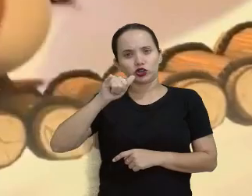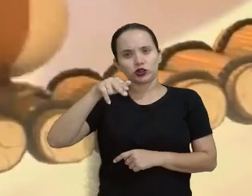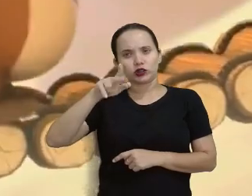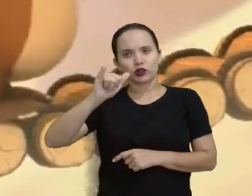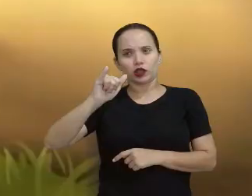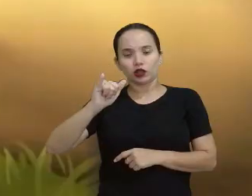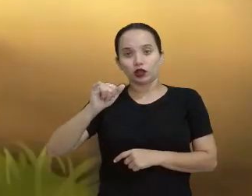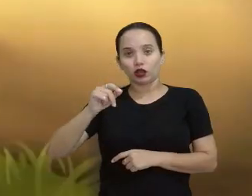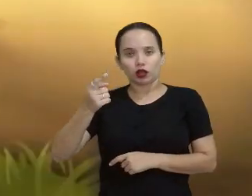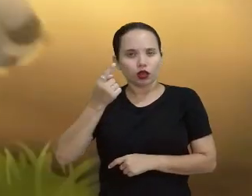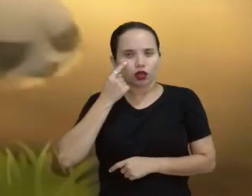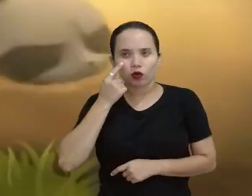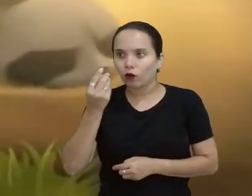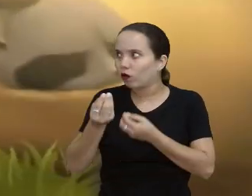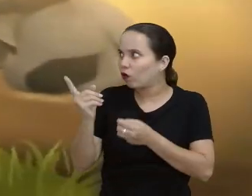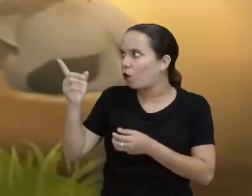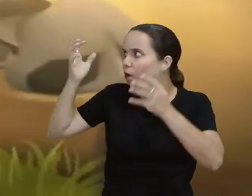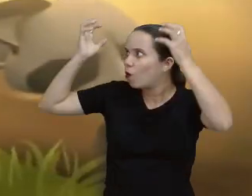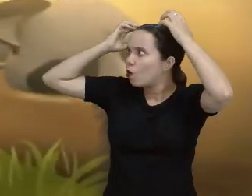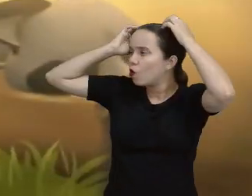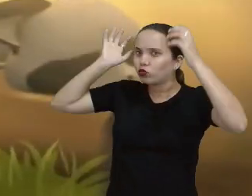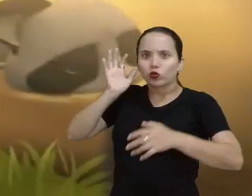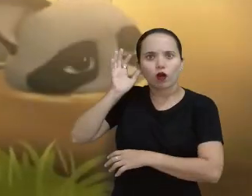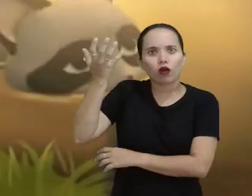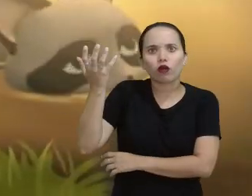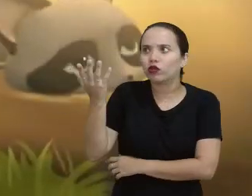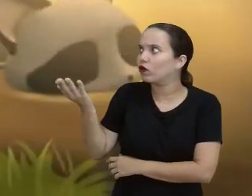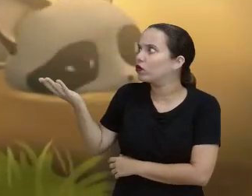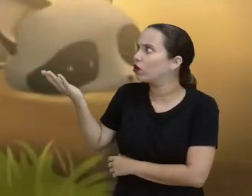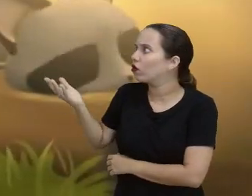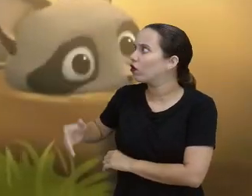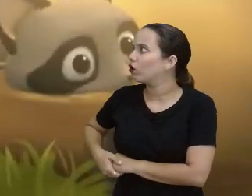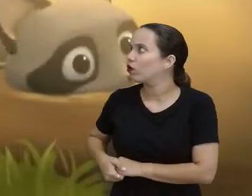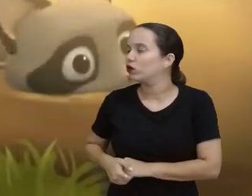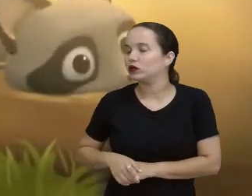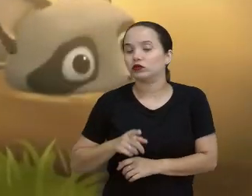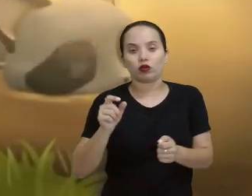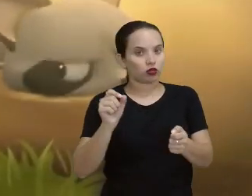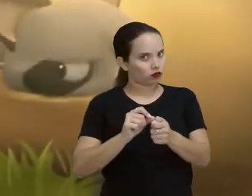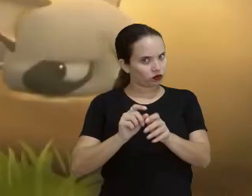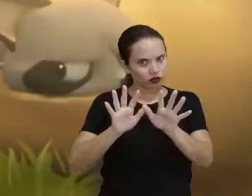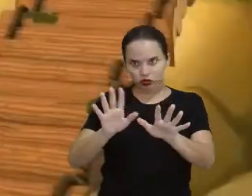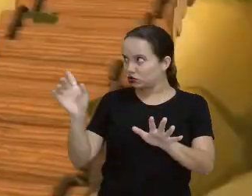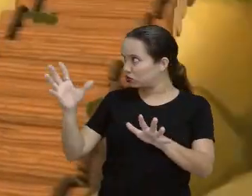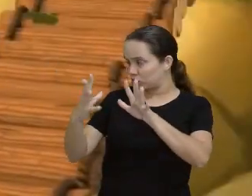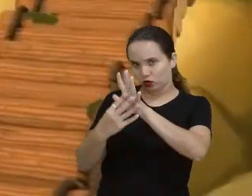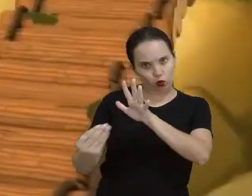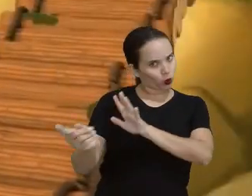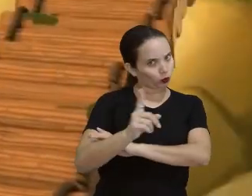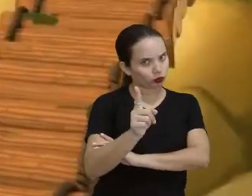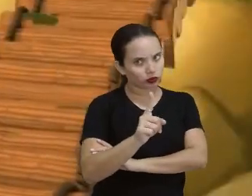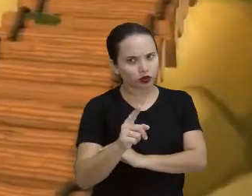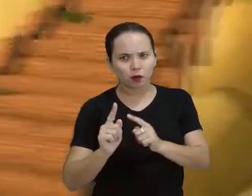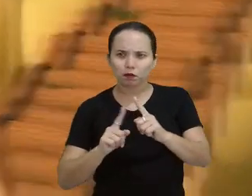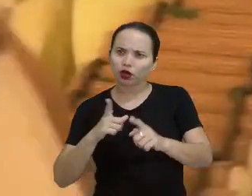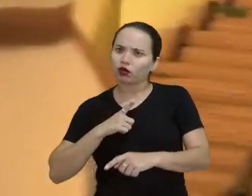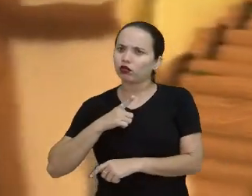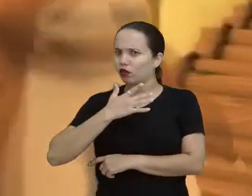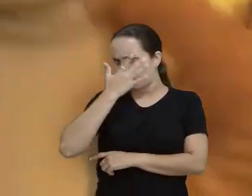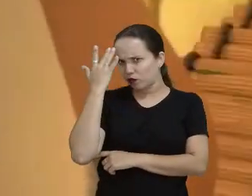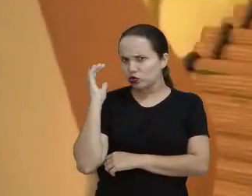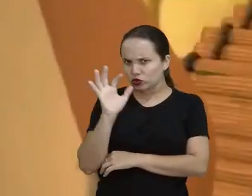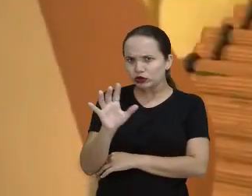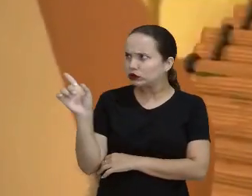viu, resolveu crianças? a situação. Não façam isso em casa, minha gente, muito feio. Mas não tem adultos, não tem pessoas que agem assim, só